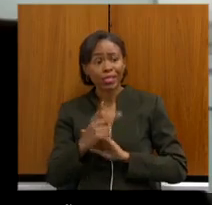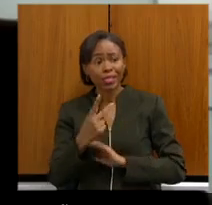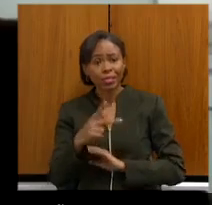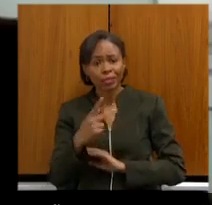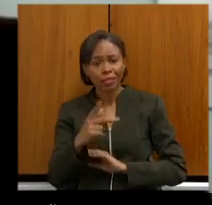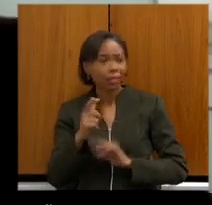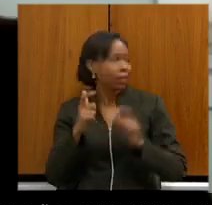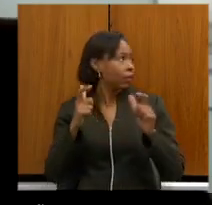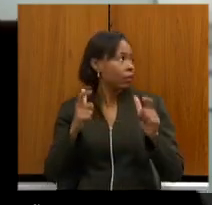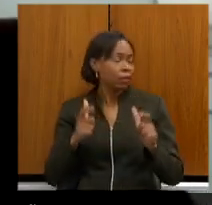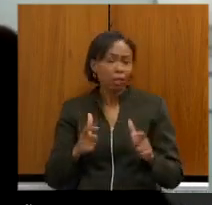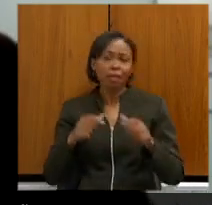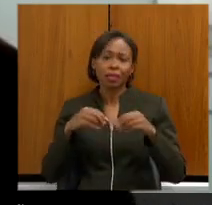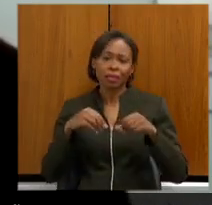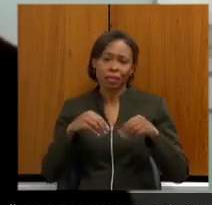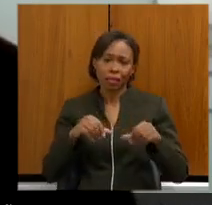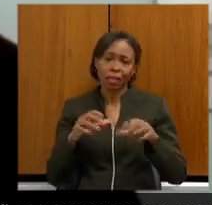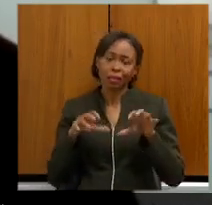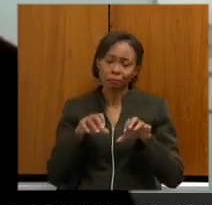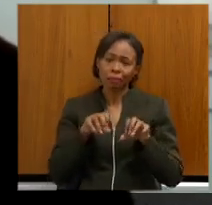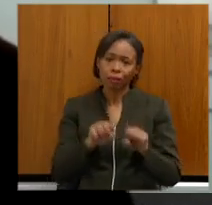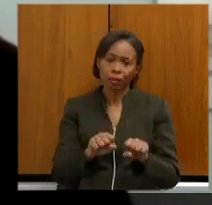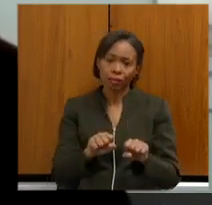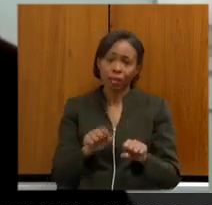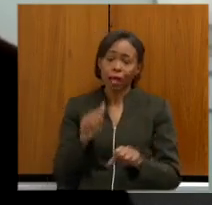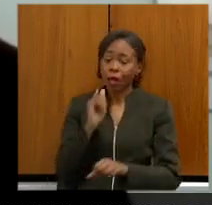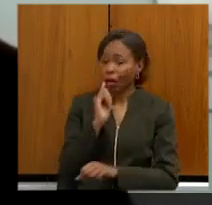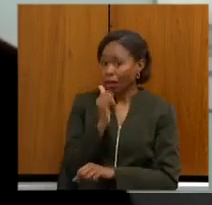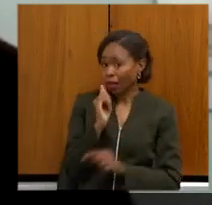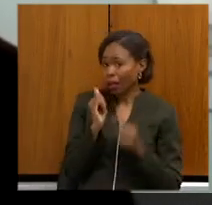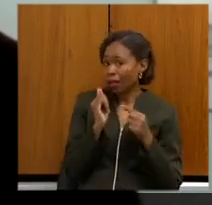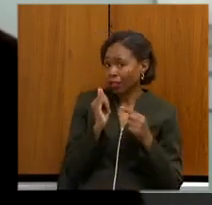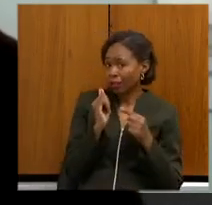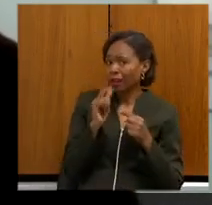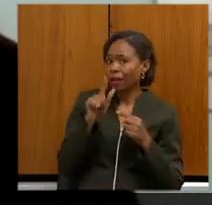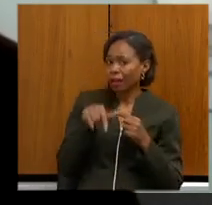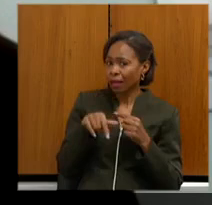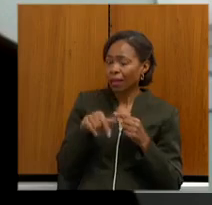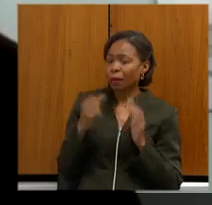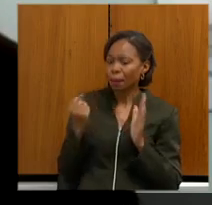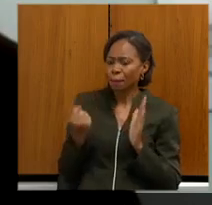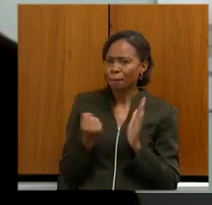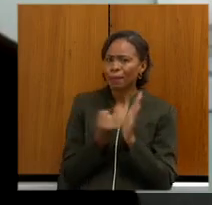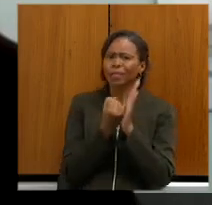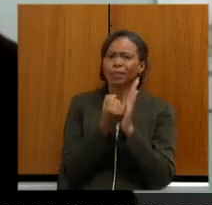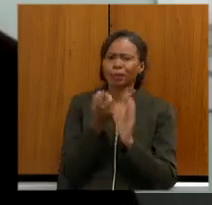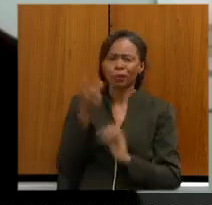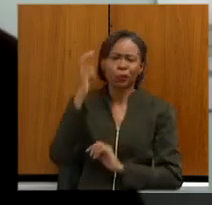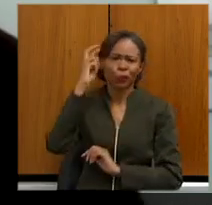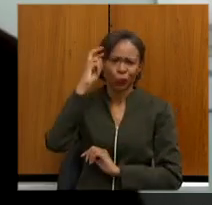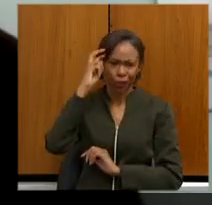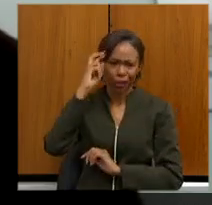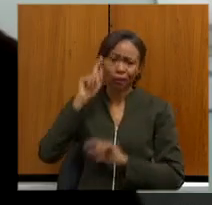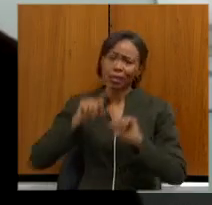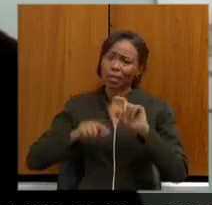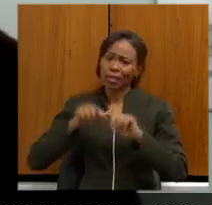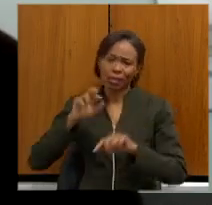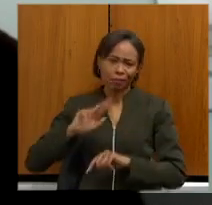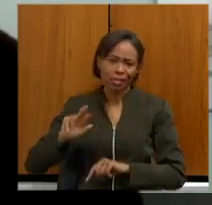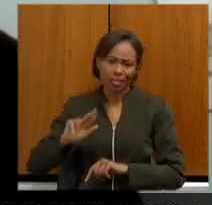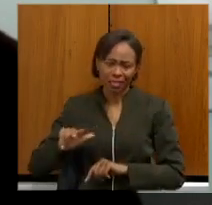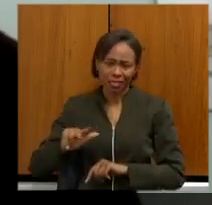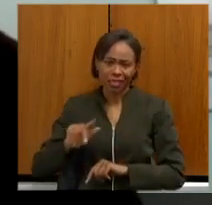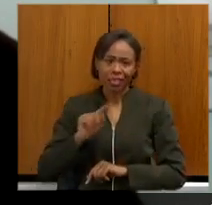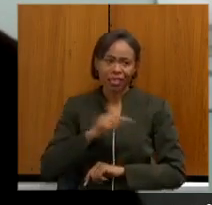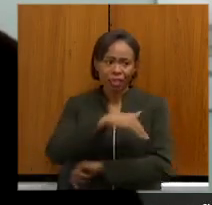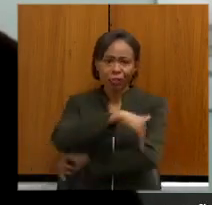narrativas fazem parte do patrimônio cultural e imaterial da região de Brumadinho a inúmeros sítios arqueológicos